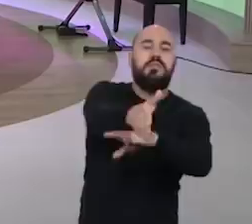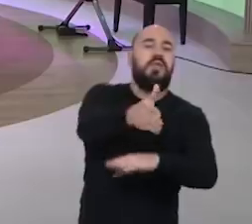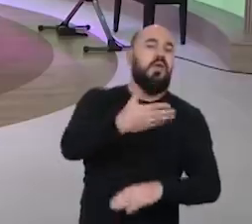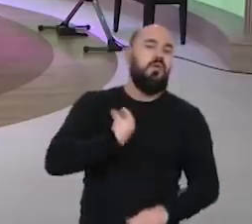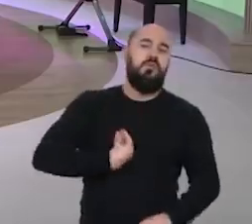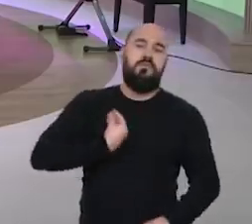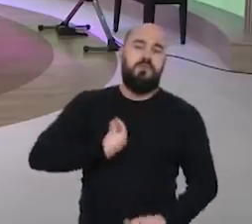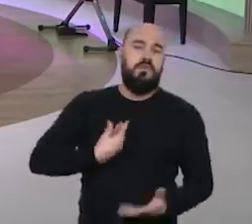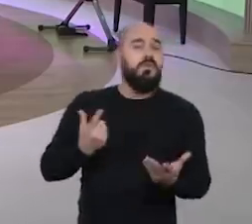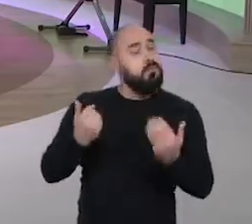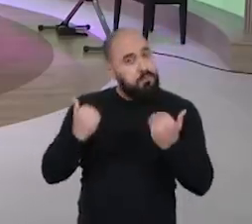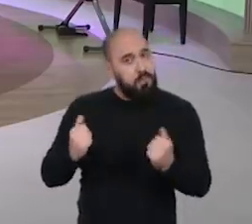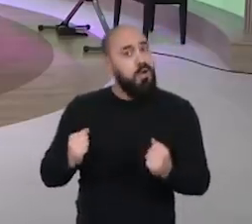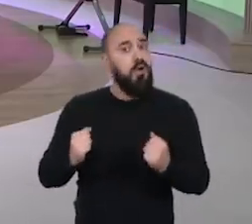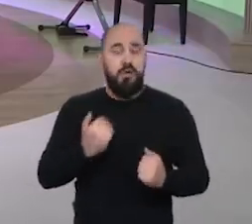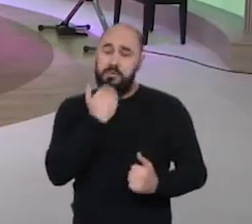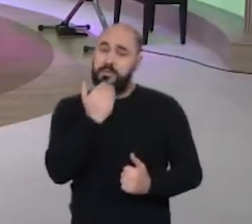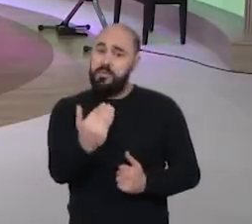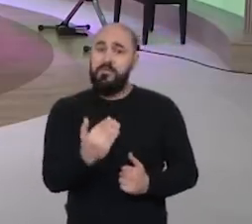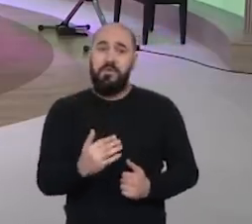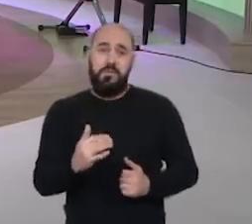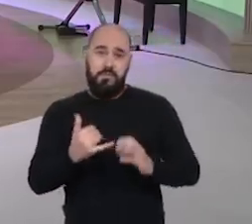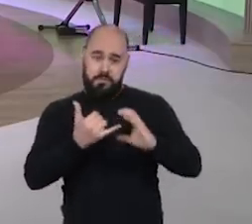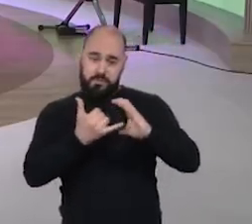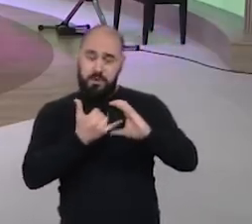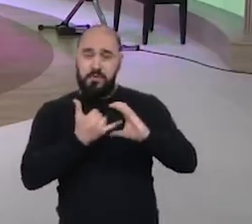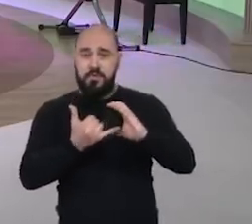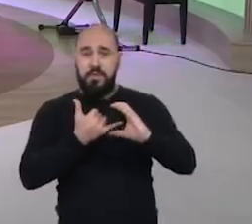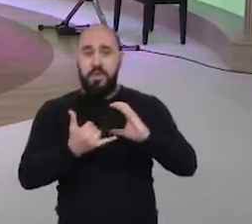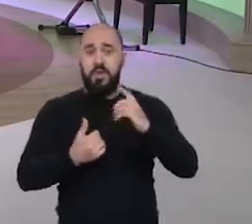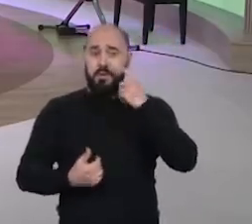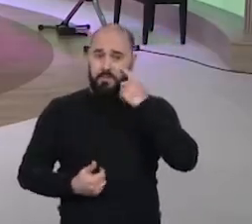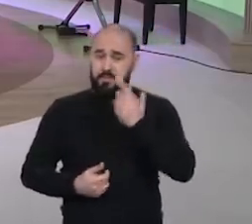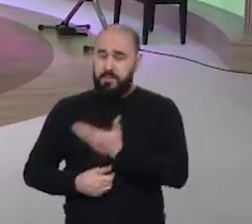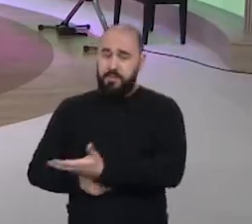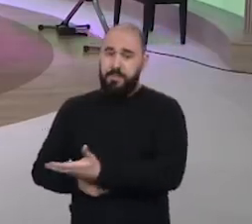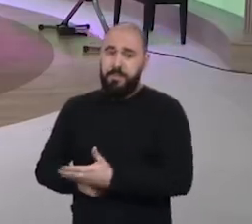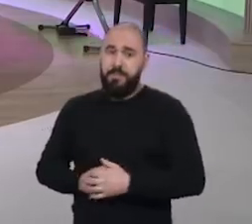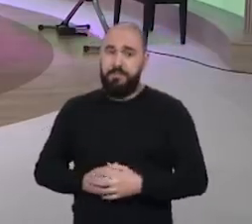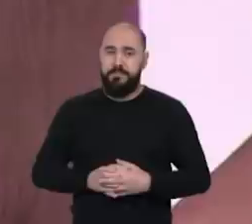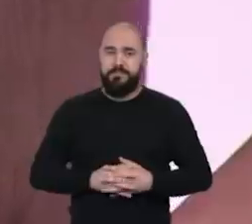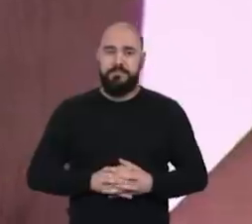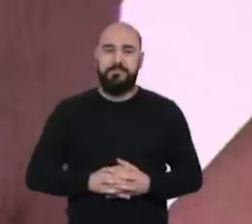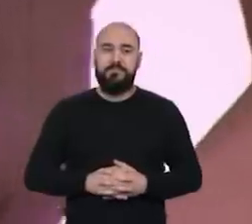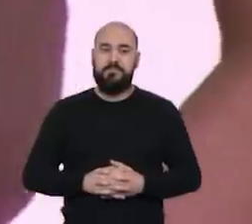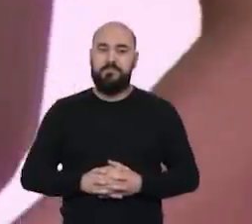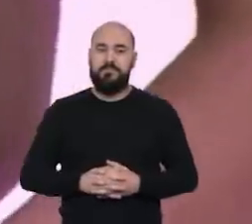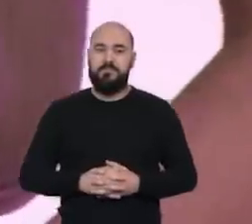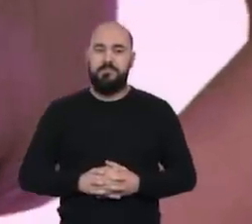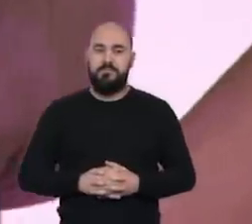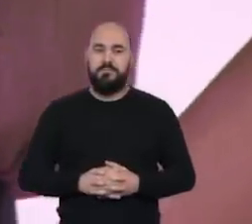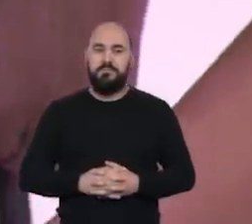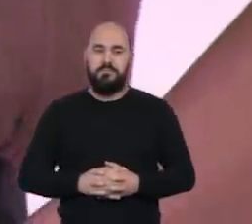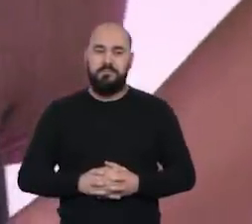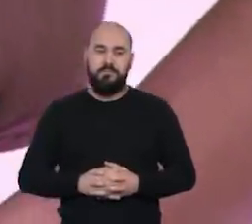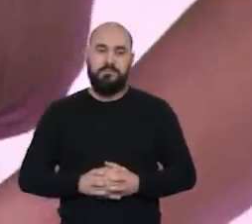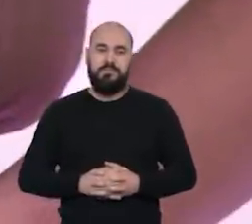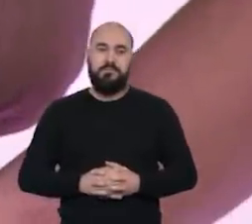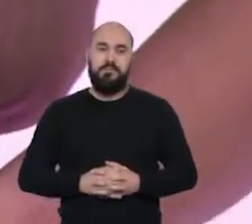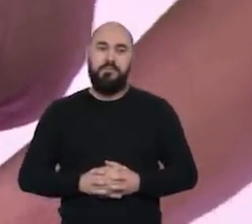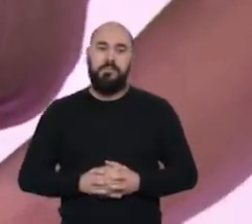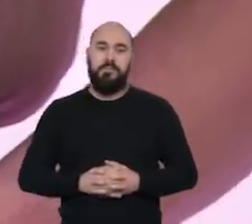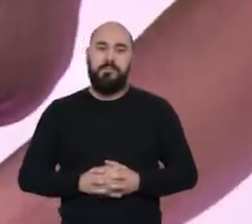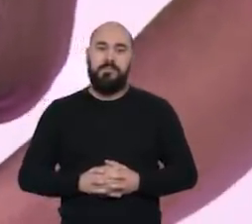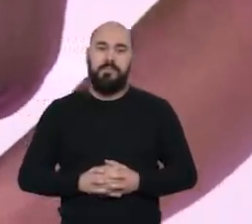Você já pode pedi-la pelo WhatsApp, operadora 12, ou 12, né, o código 12,